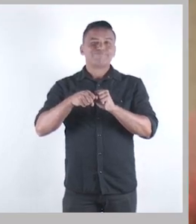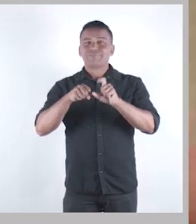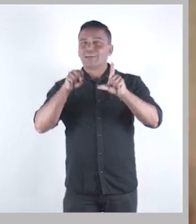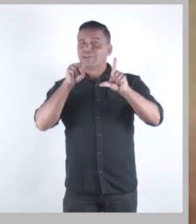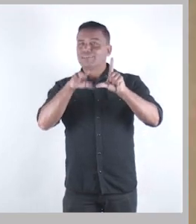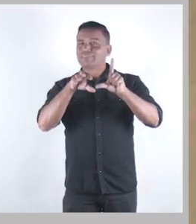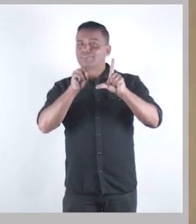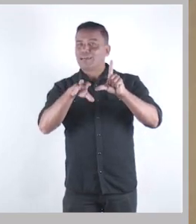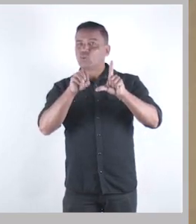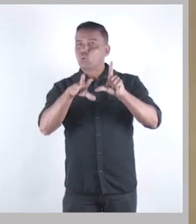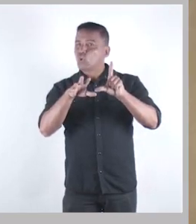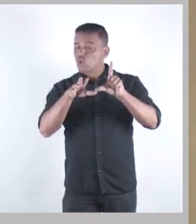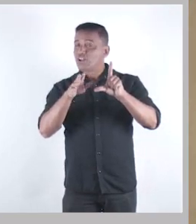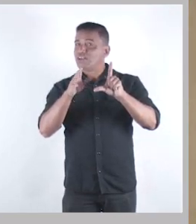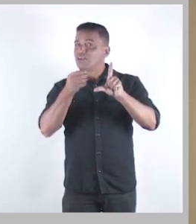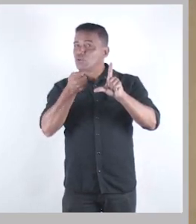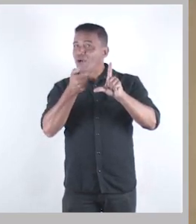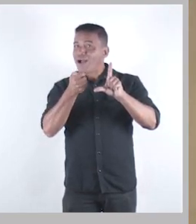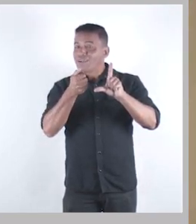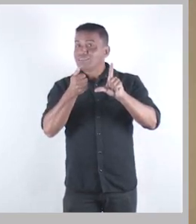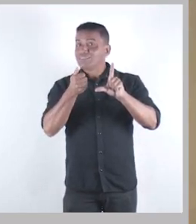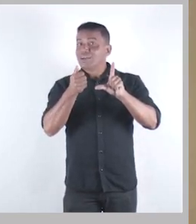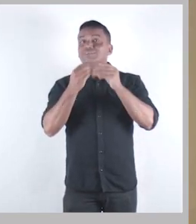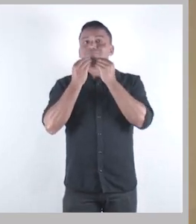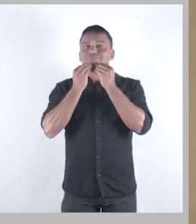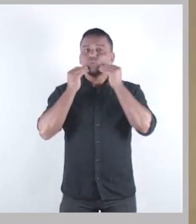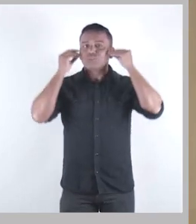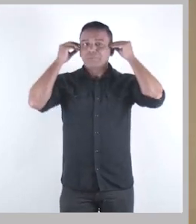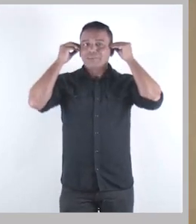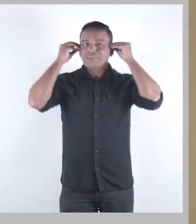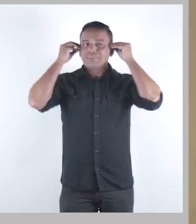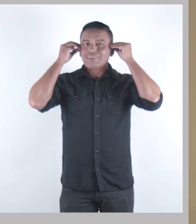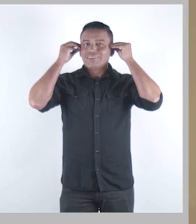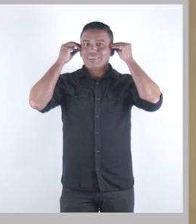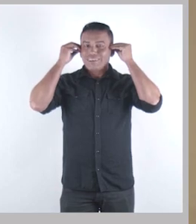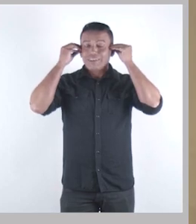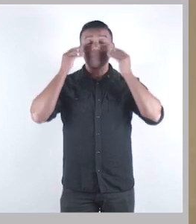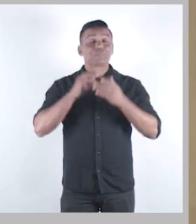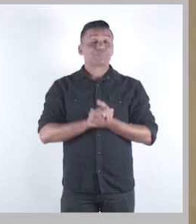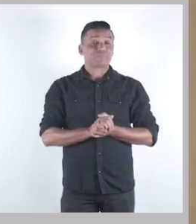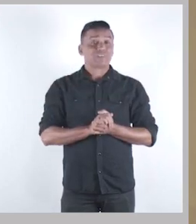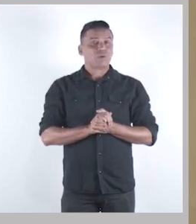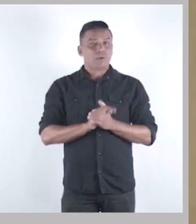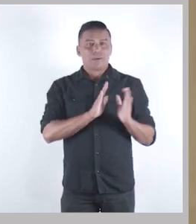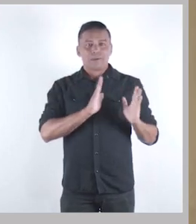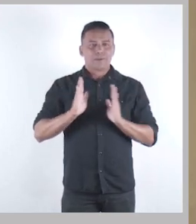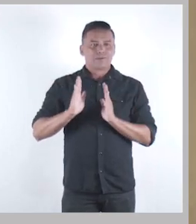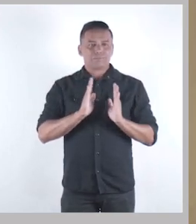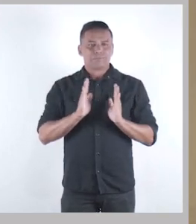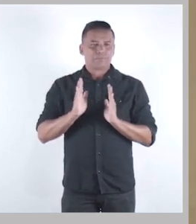quando estabeleceram os Acordos Gerais de Paz em Moçambique, não é? E nessa altura